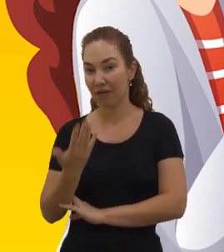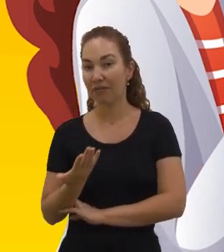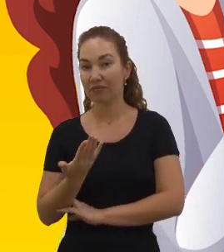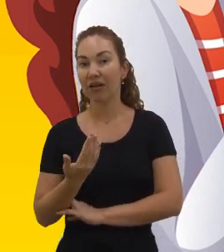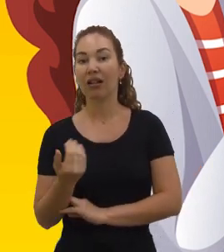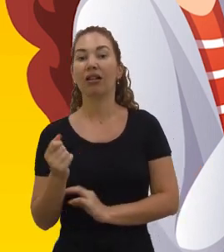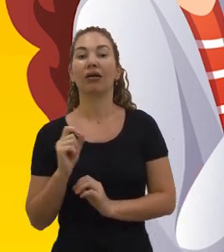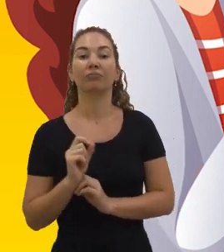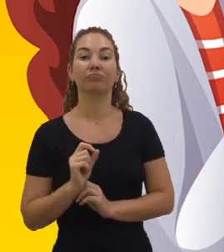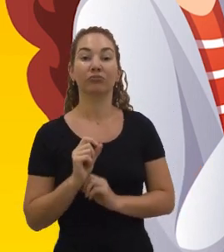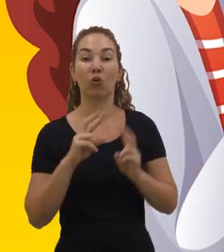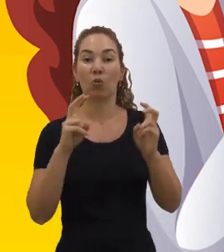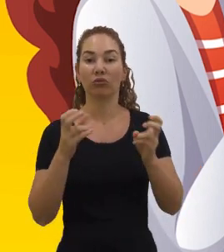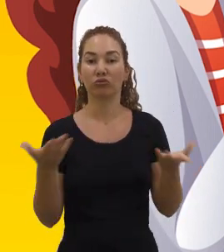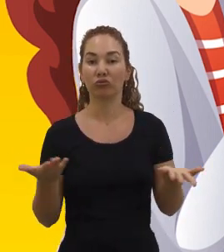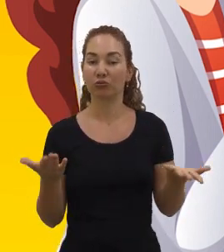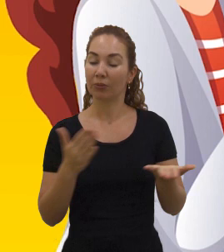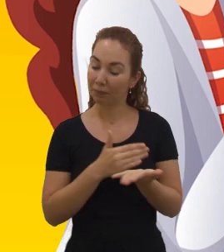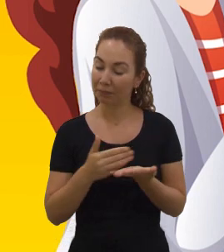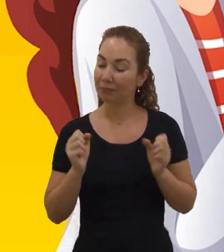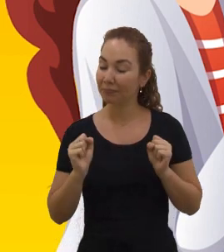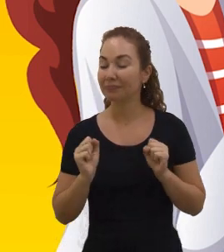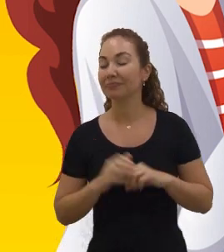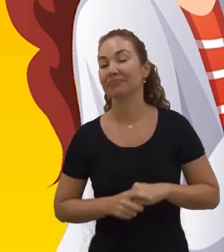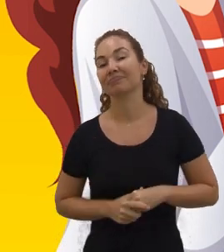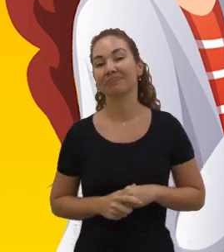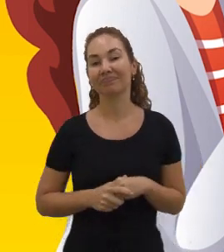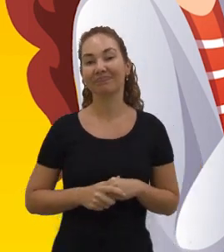nosso tema de hoje. Vai lá, Rafa.